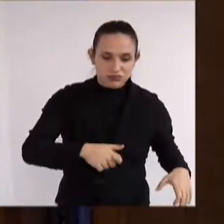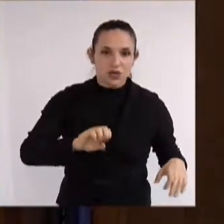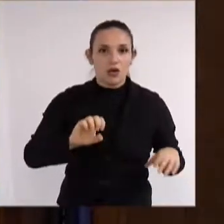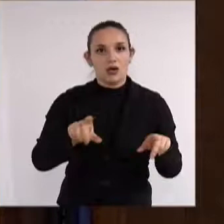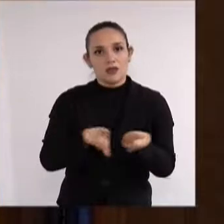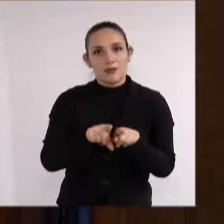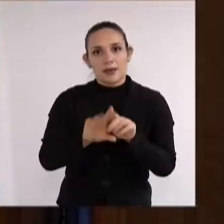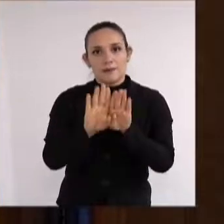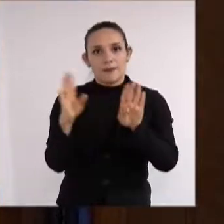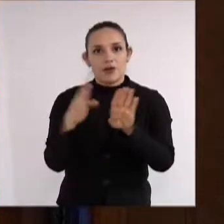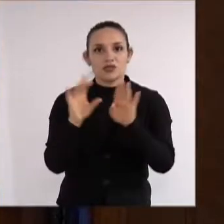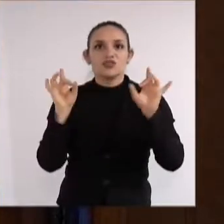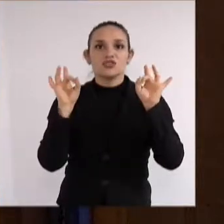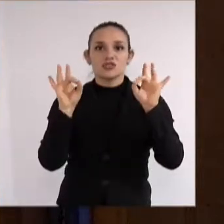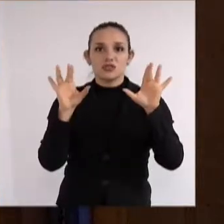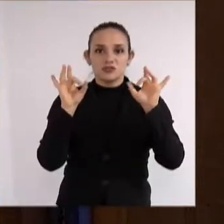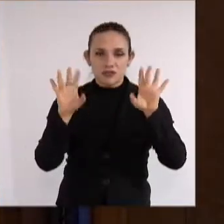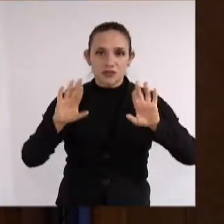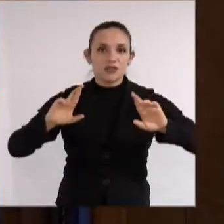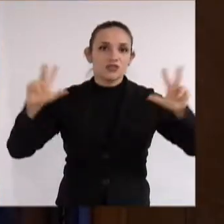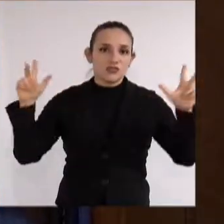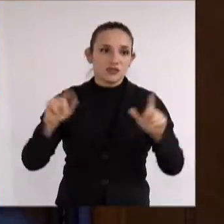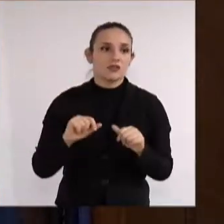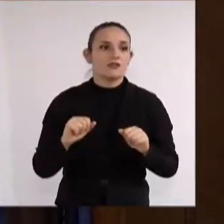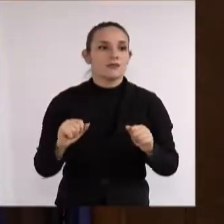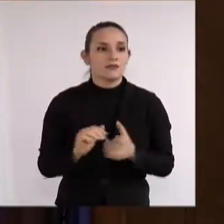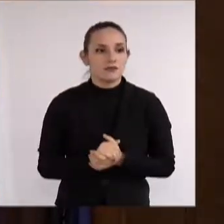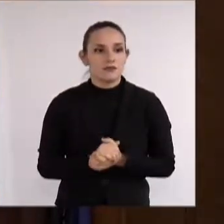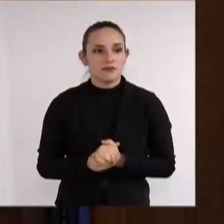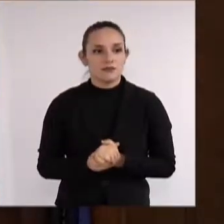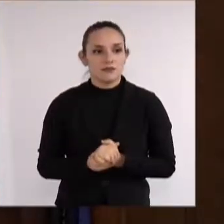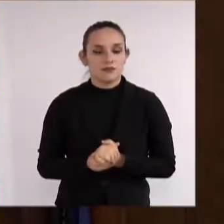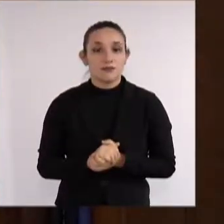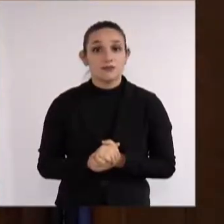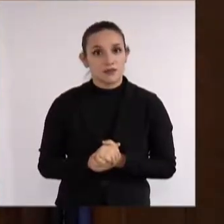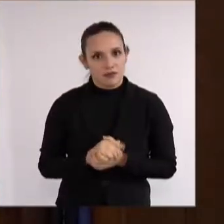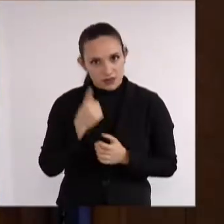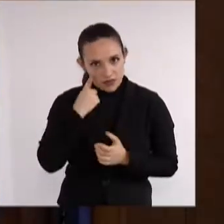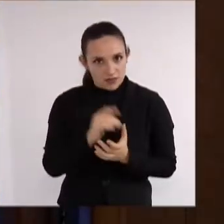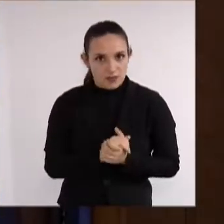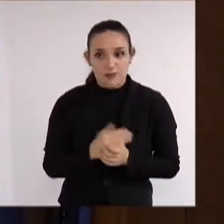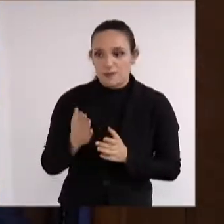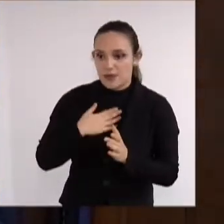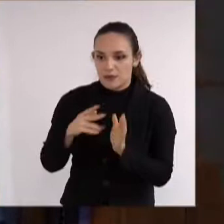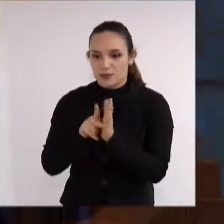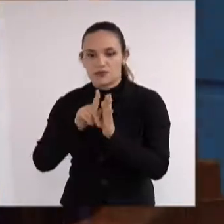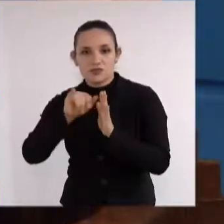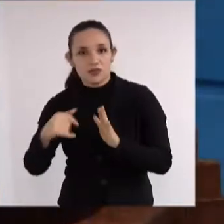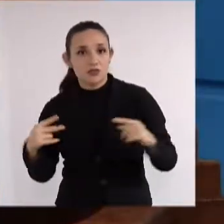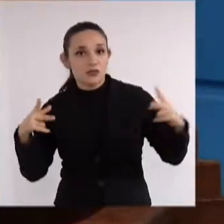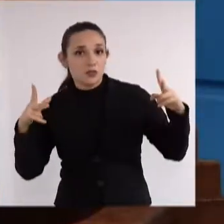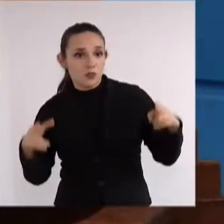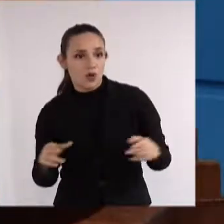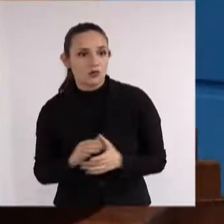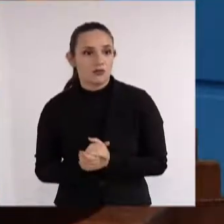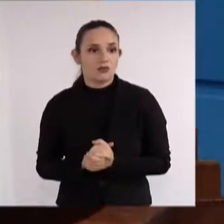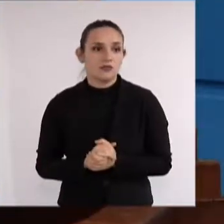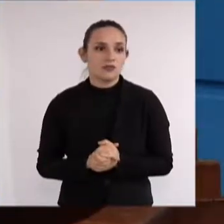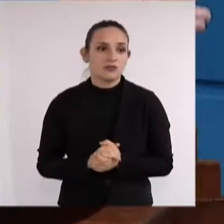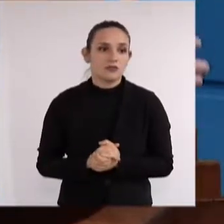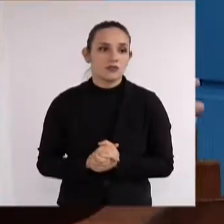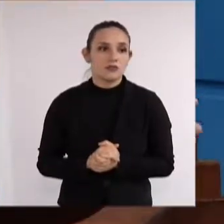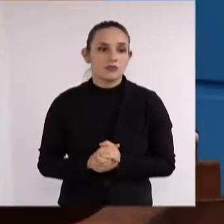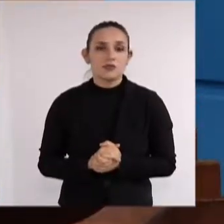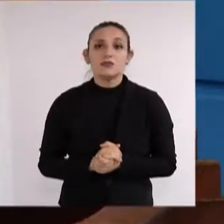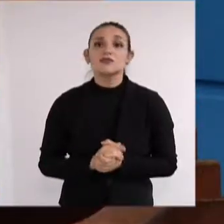entre outros. A altura da instalação deve ser tal. O nosso projeto diz apenas que se tenha no sanitário